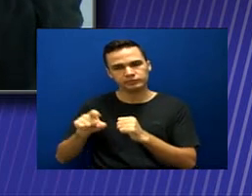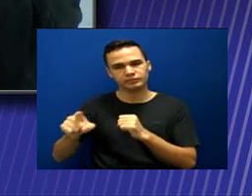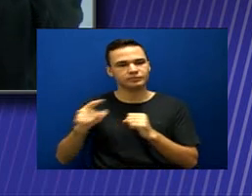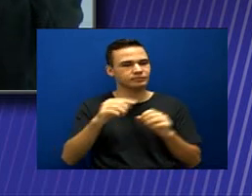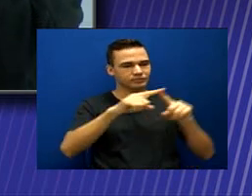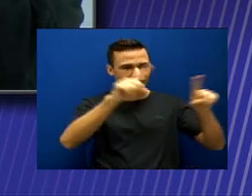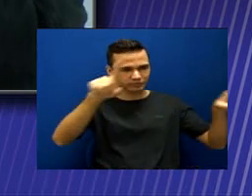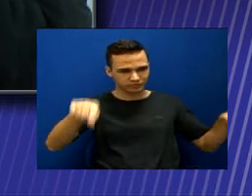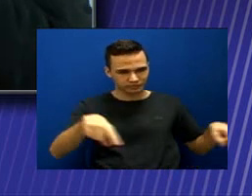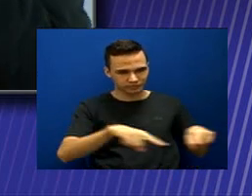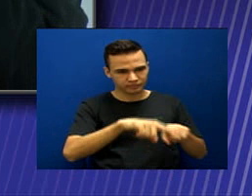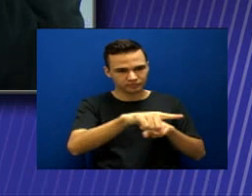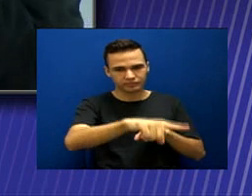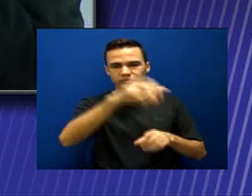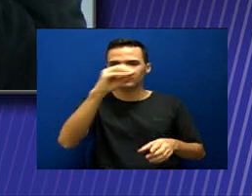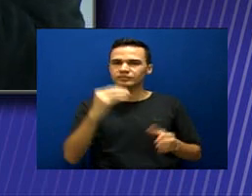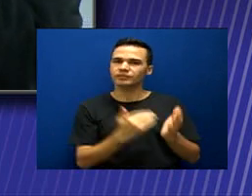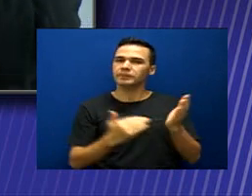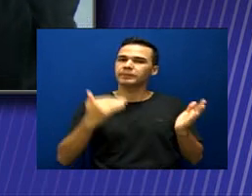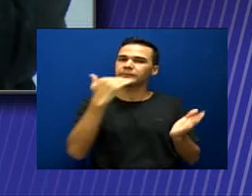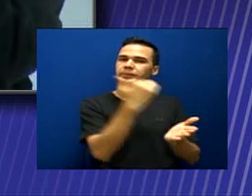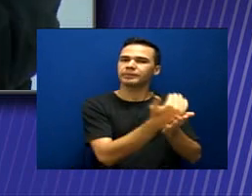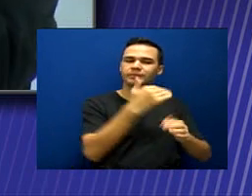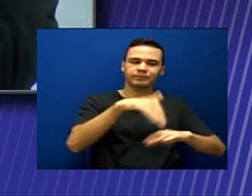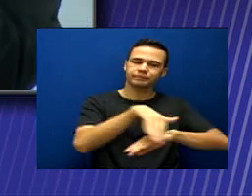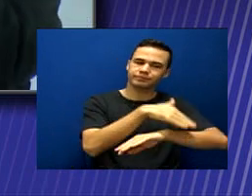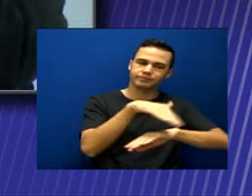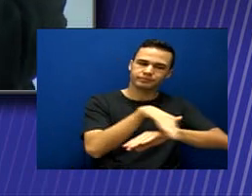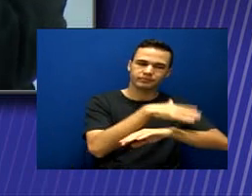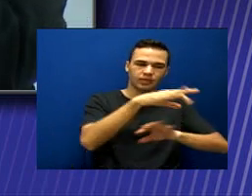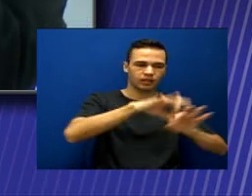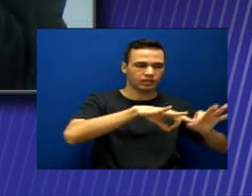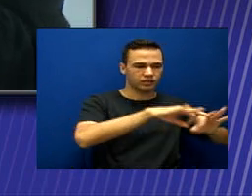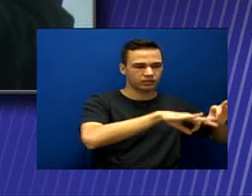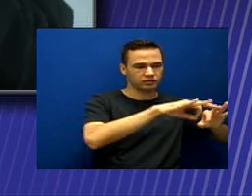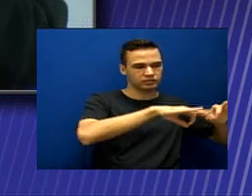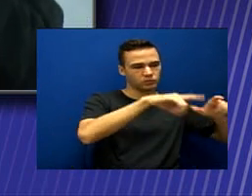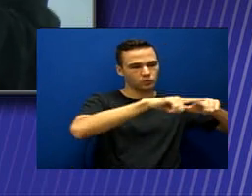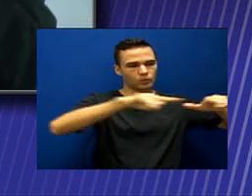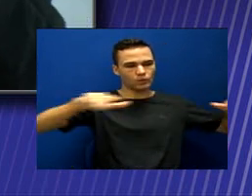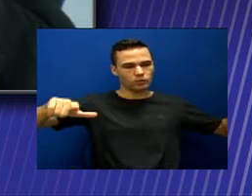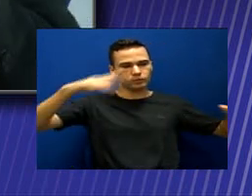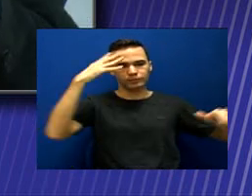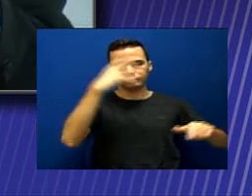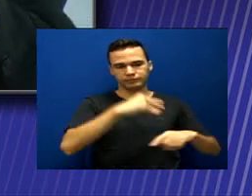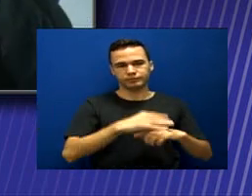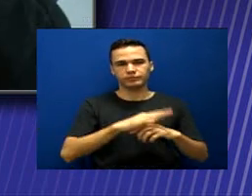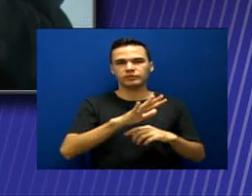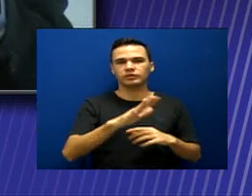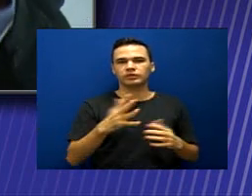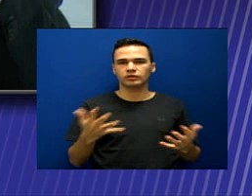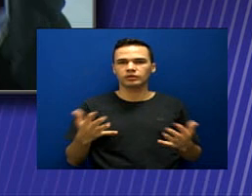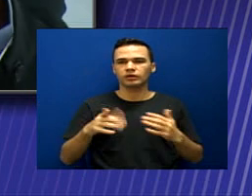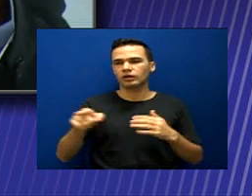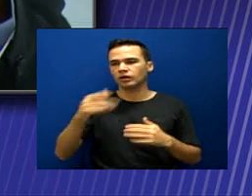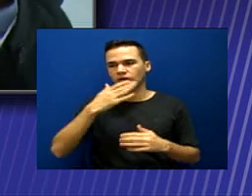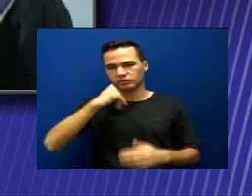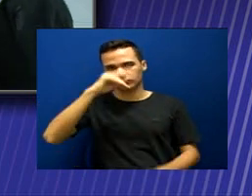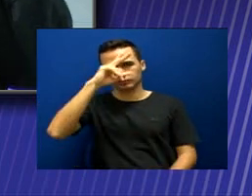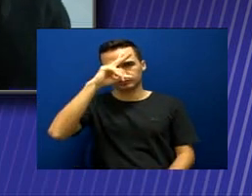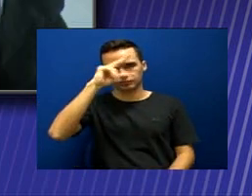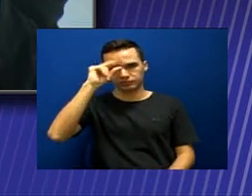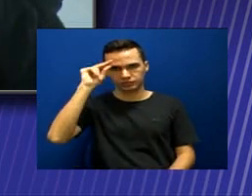implantação do ginásio de esporte. Tanto é que o ginásio de esporte agregou valor, pois que quando o